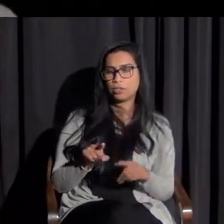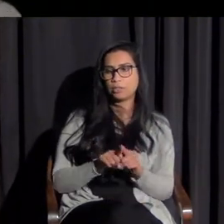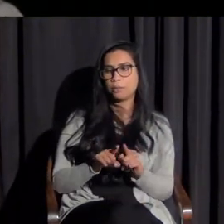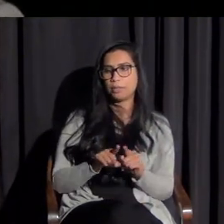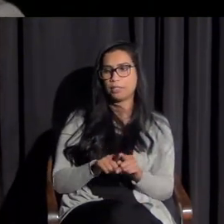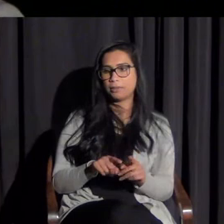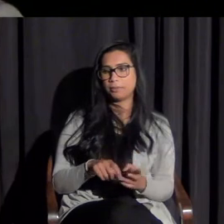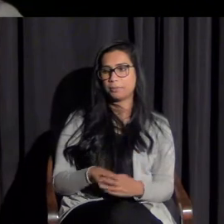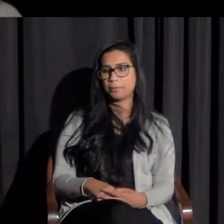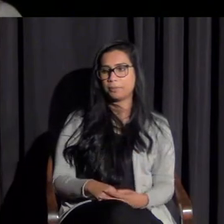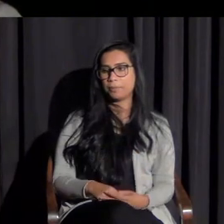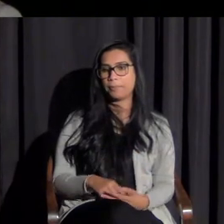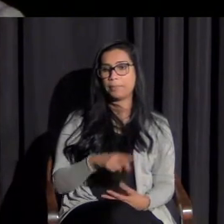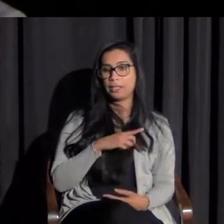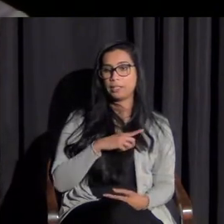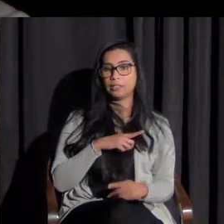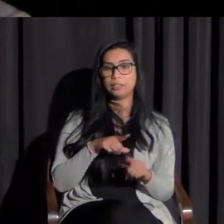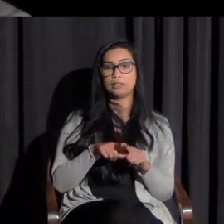e também tem